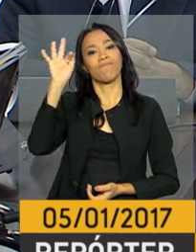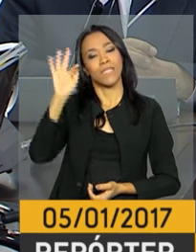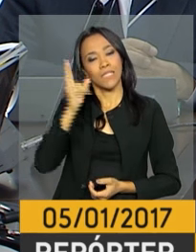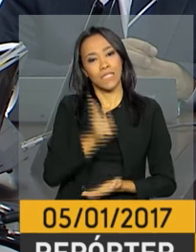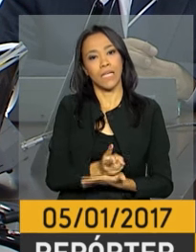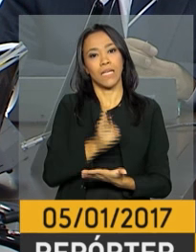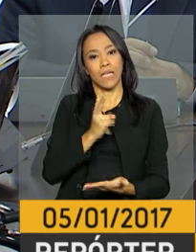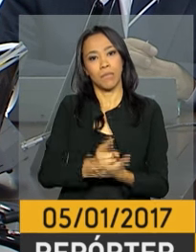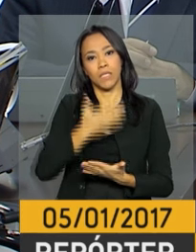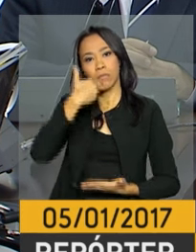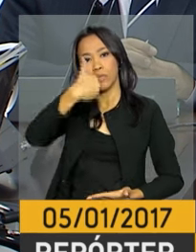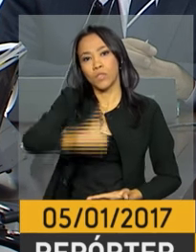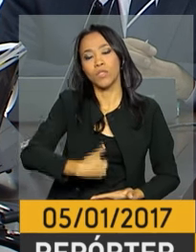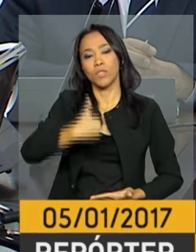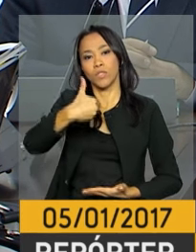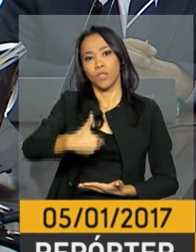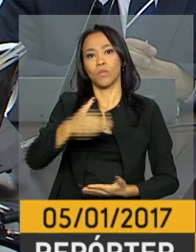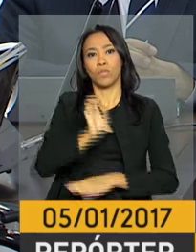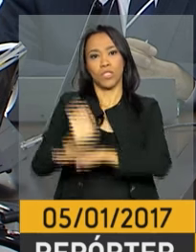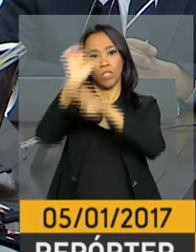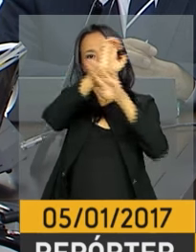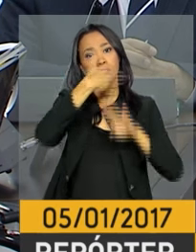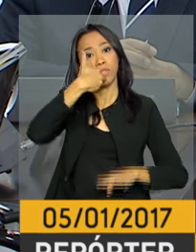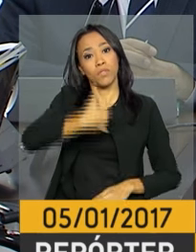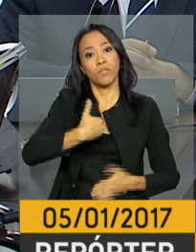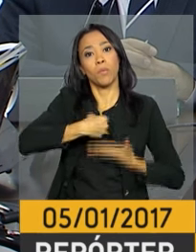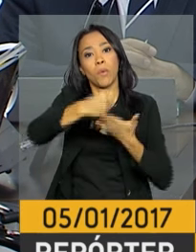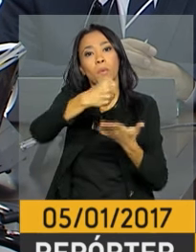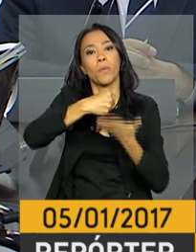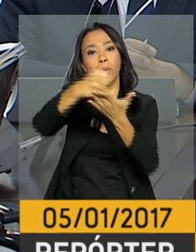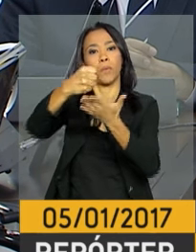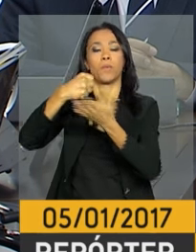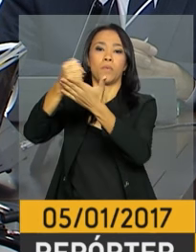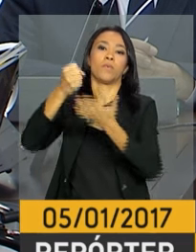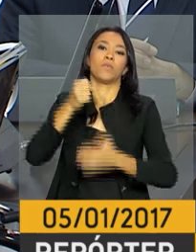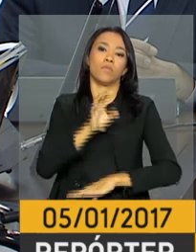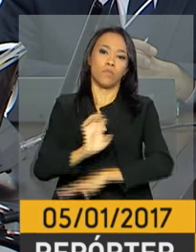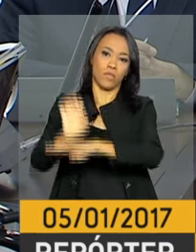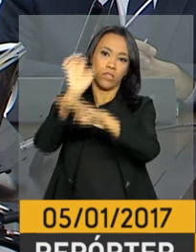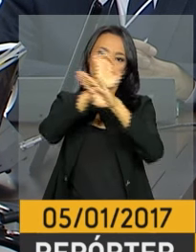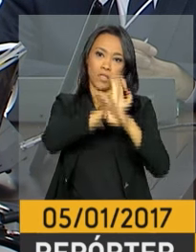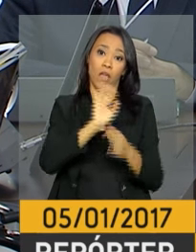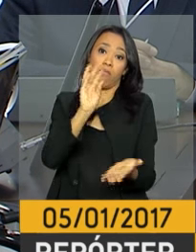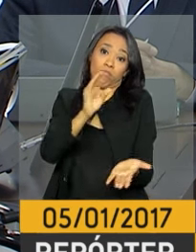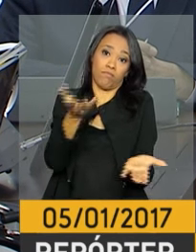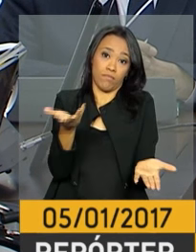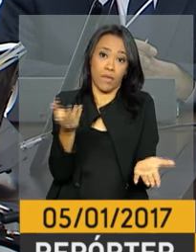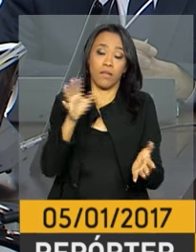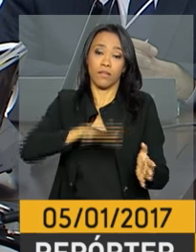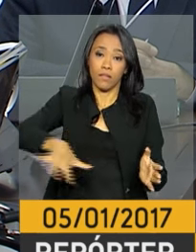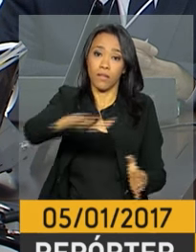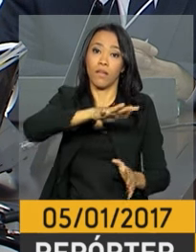apoio e amparo às questões de segurança nos estados federados